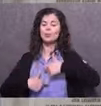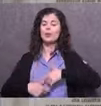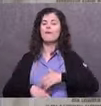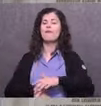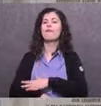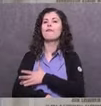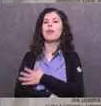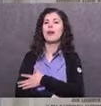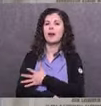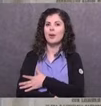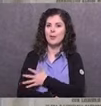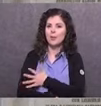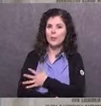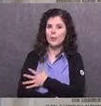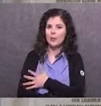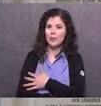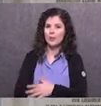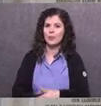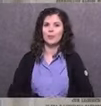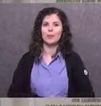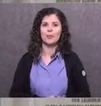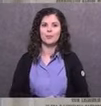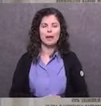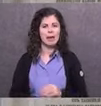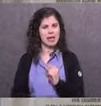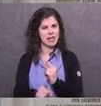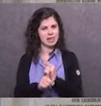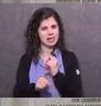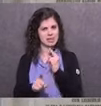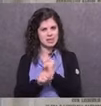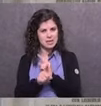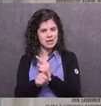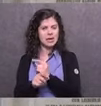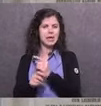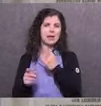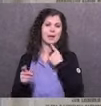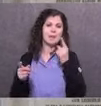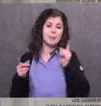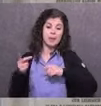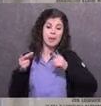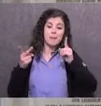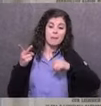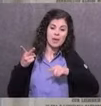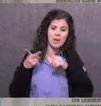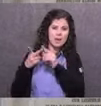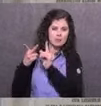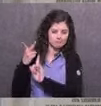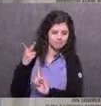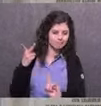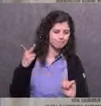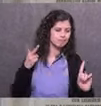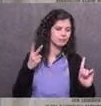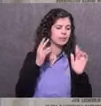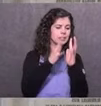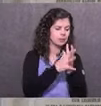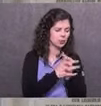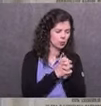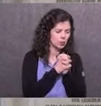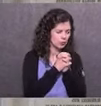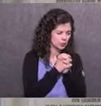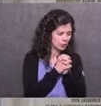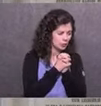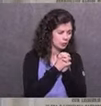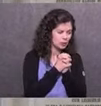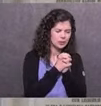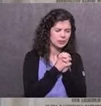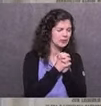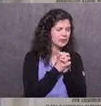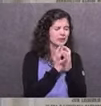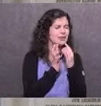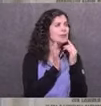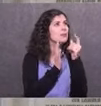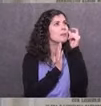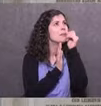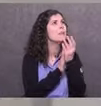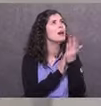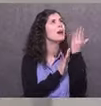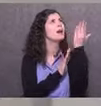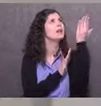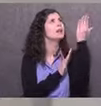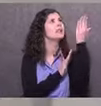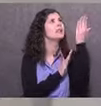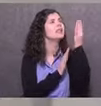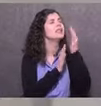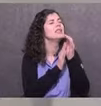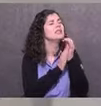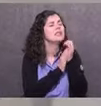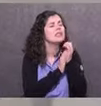De novo se afastou pela segunda vez e orou, dizendo: Meu Pai, se